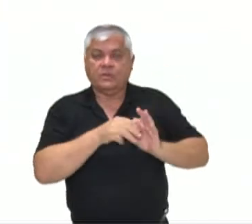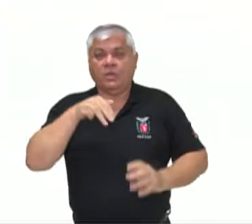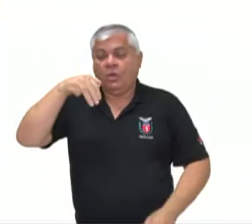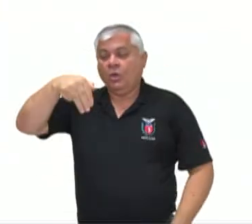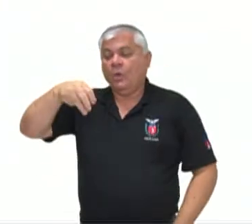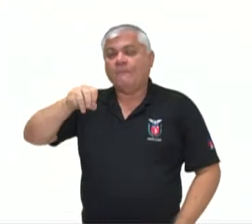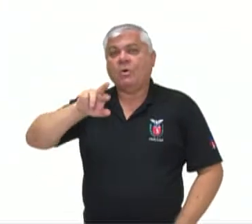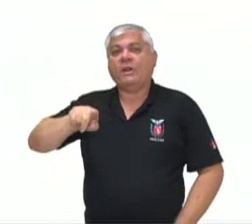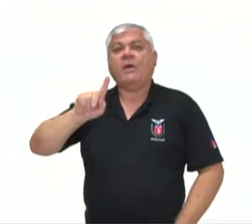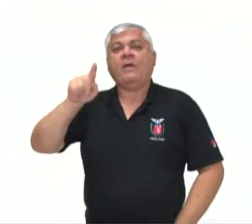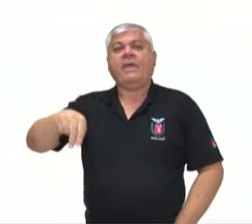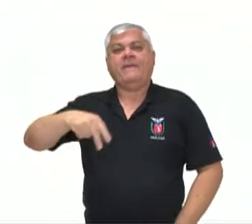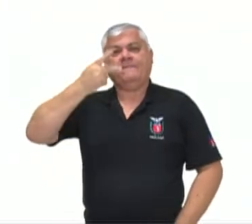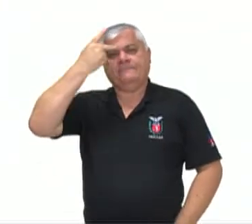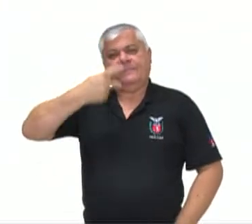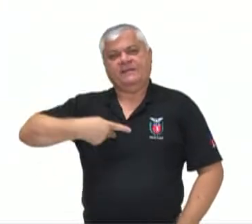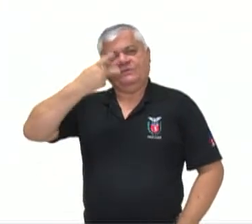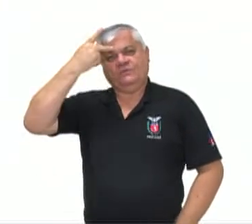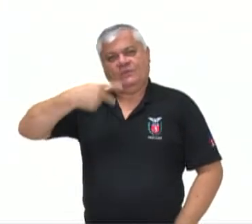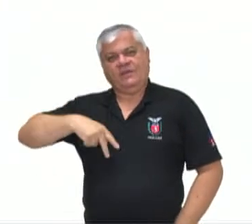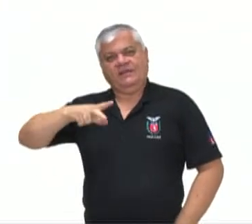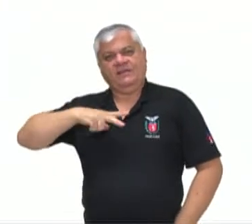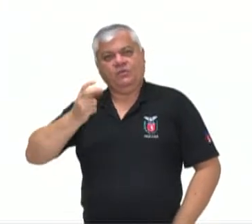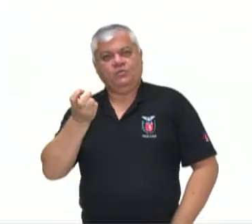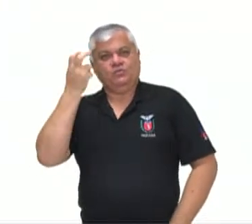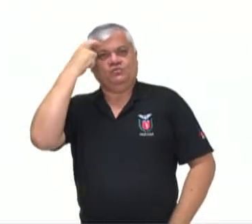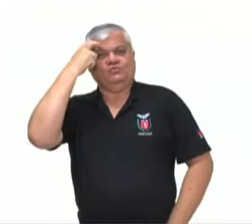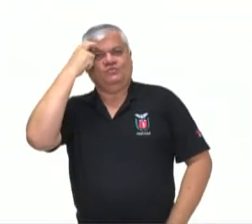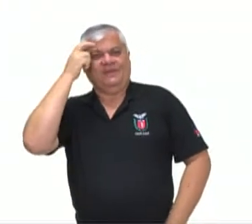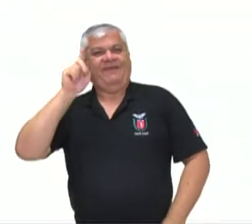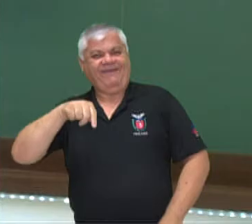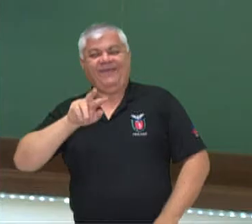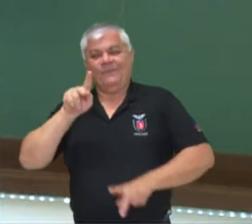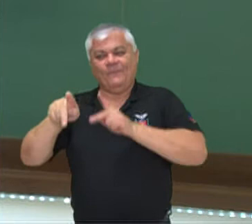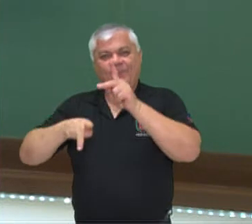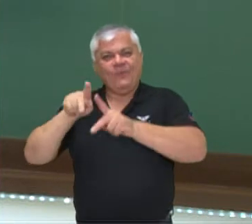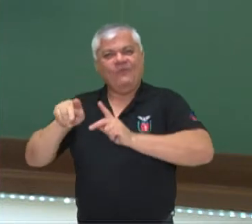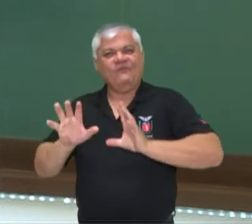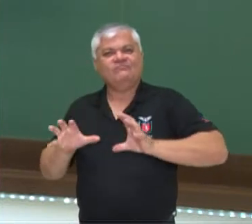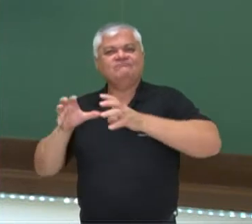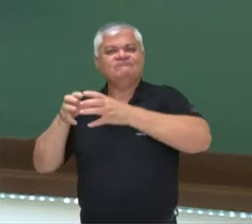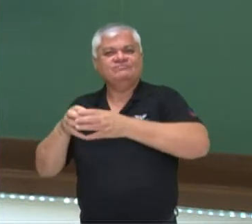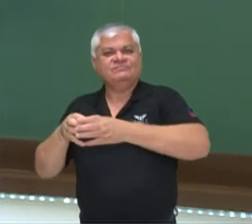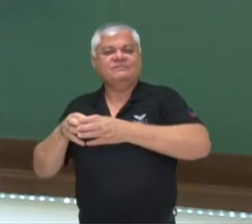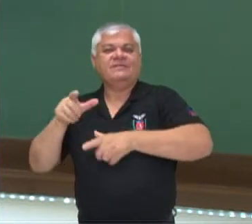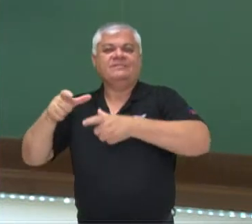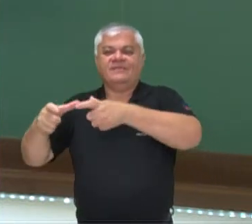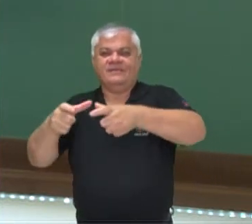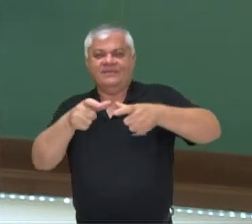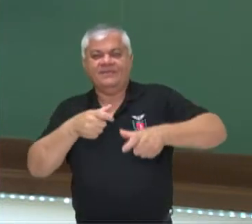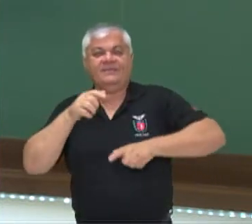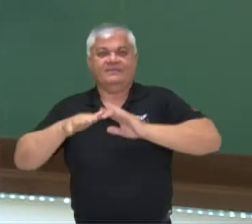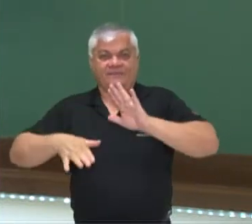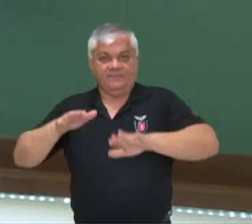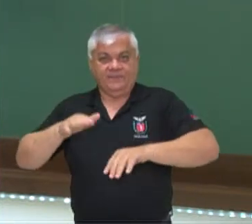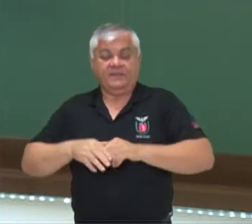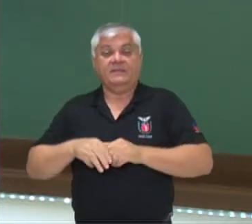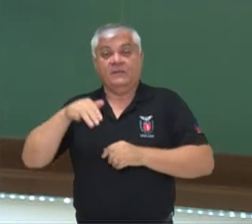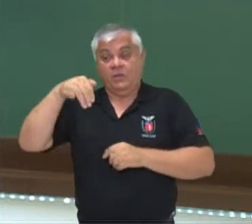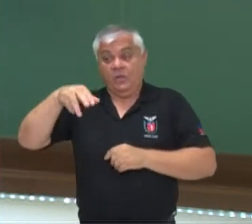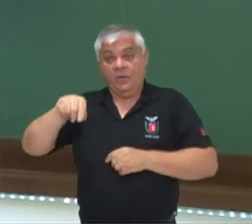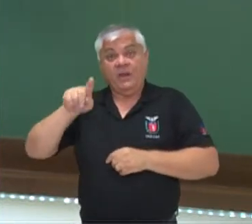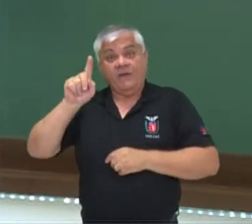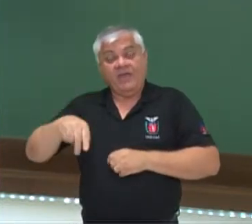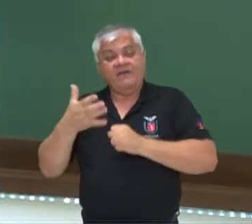tem um caráter particular, cultural, pessoal, né, de acordo com a localidade. E ela se fundamenta